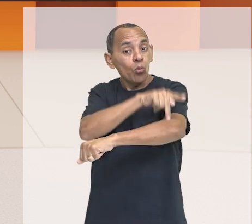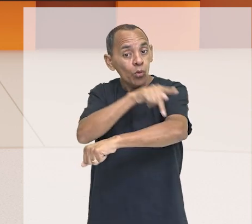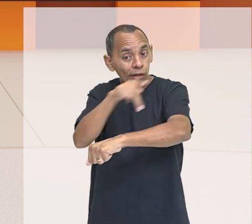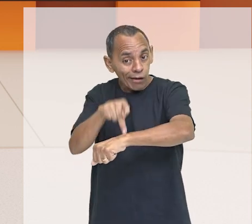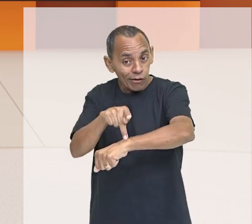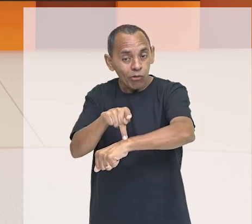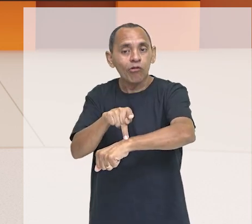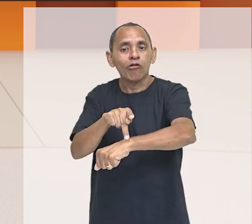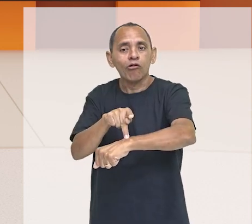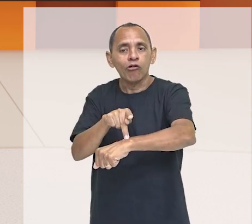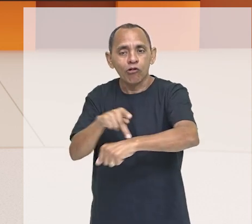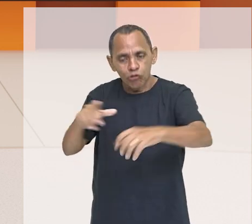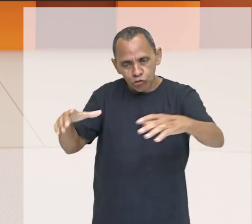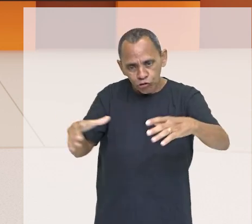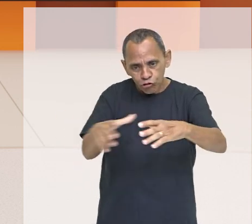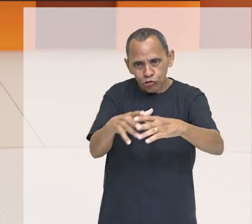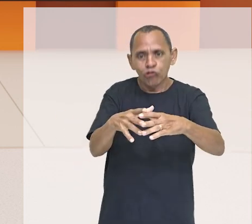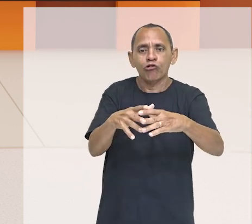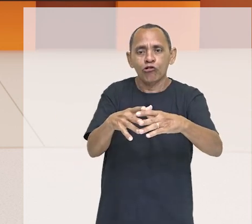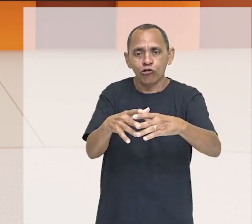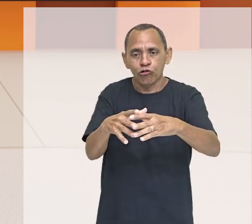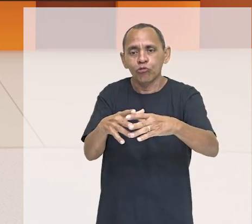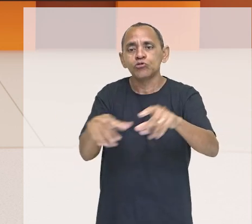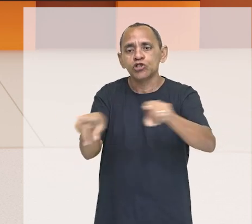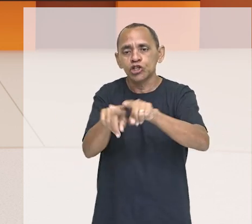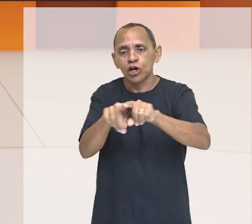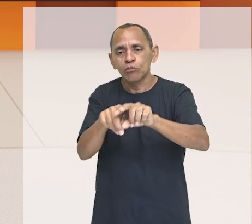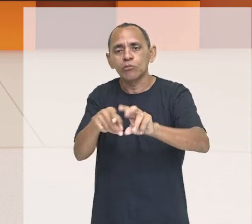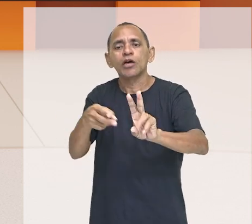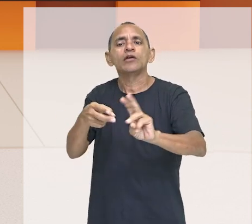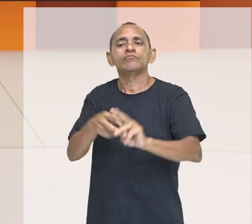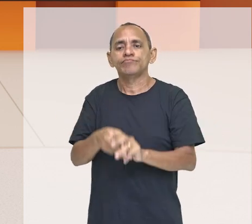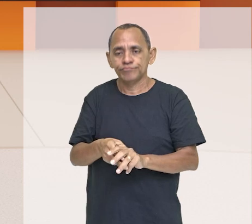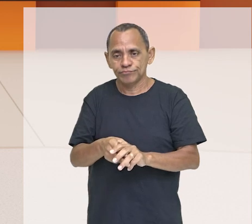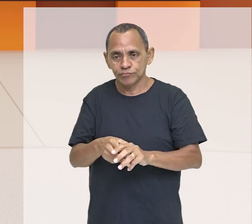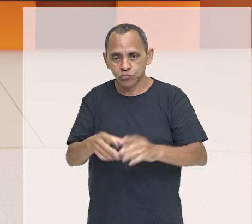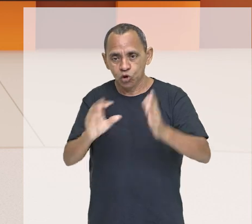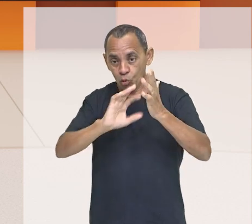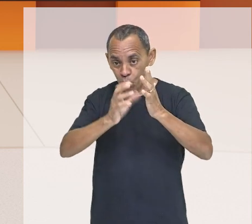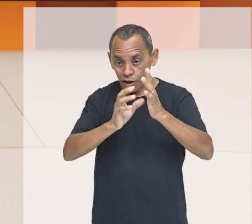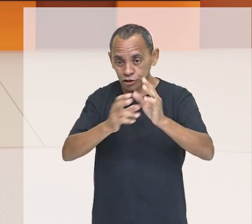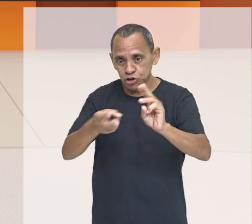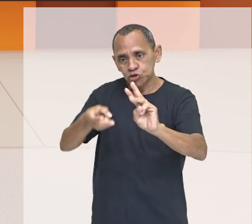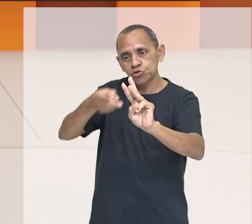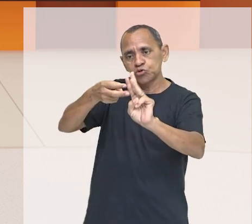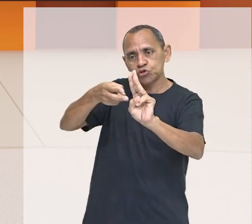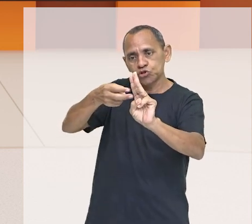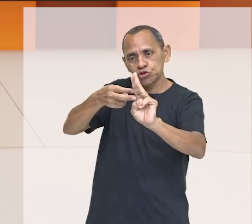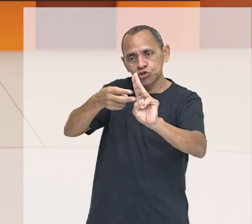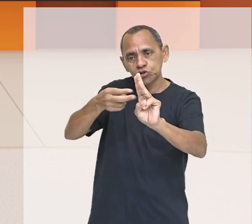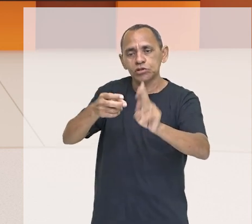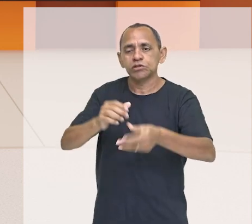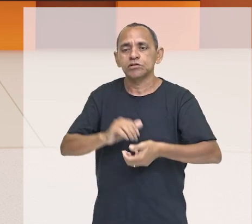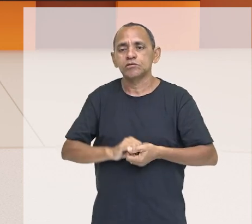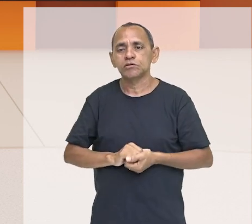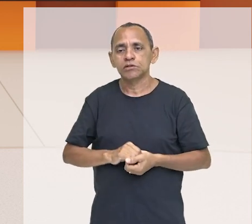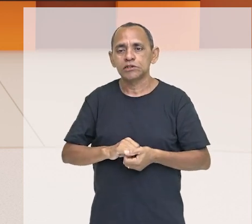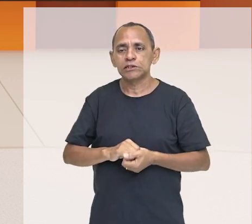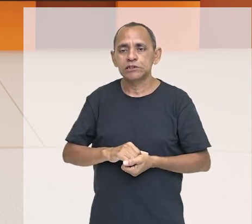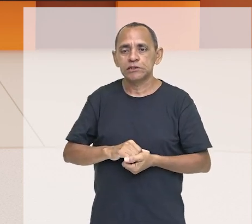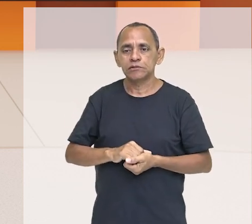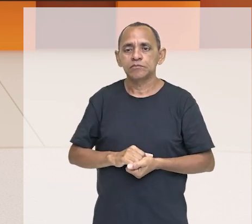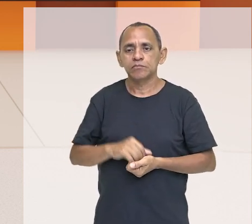Pedagogos Reunidos e o Partido dos Indígenas, né, brasileiros aqui. Então, dois